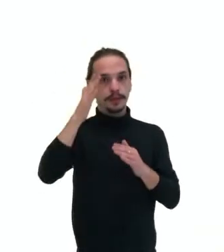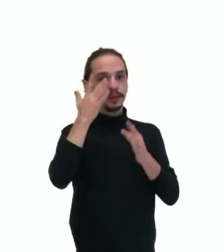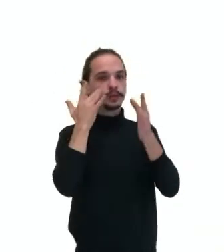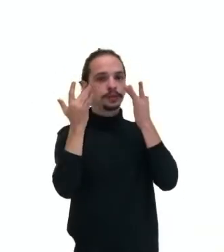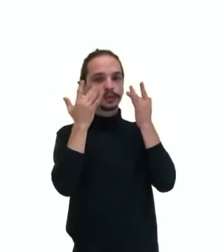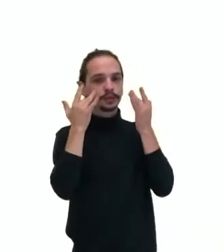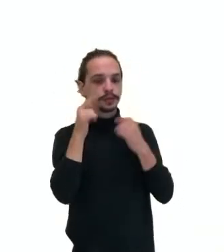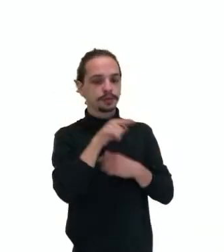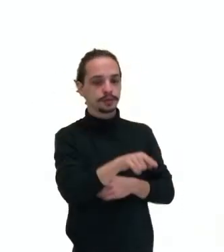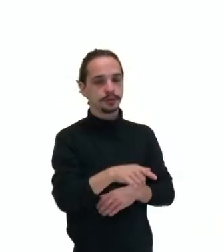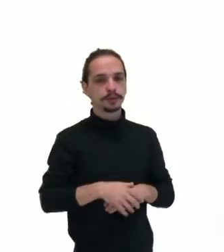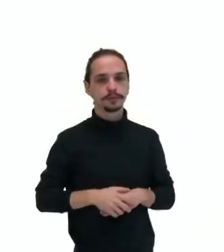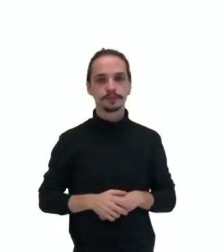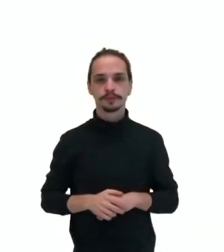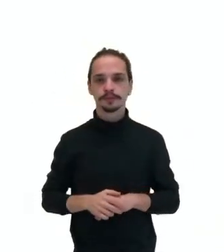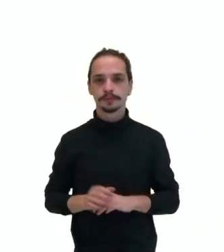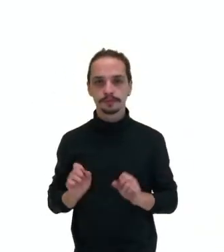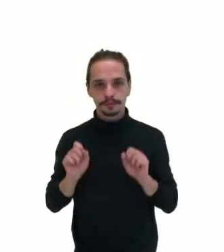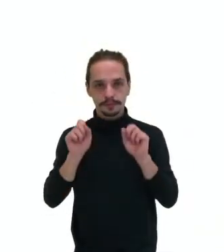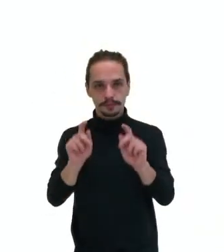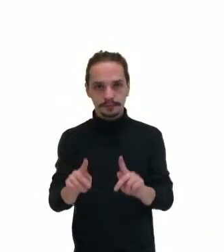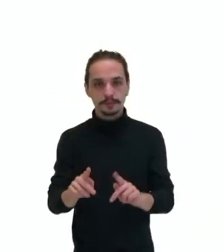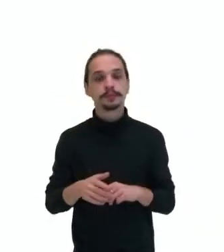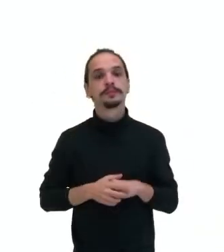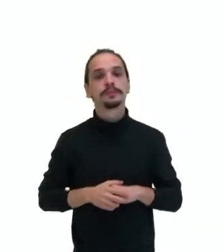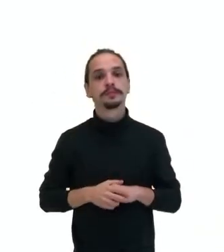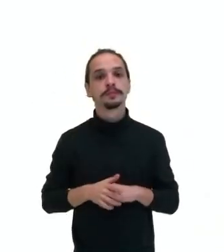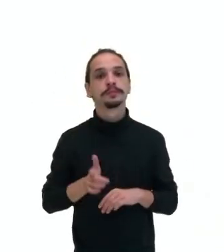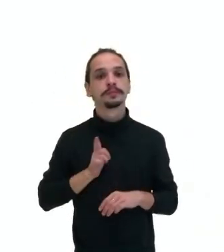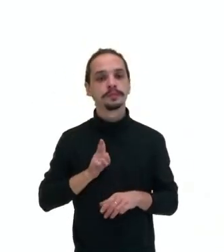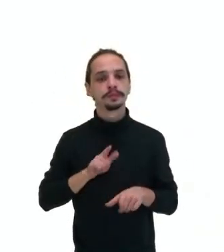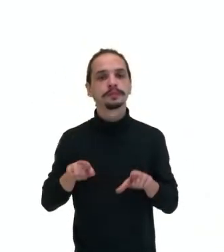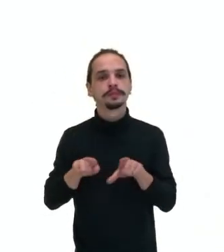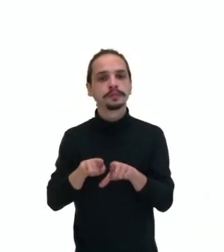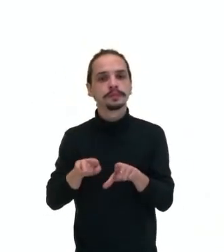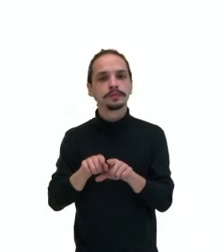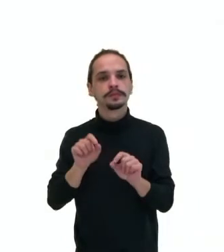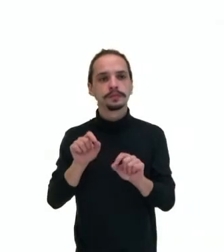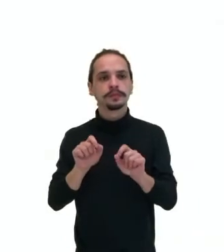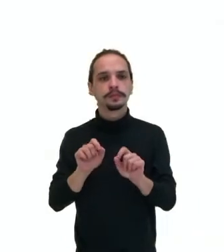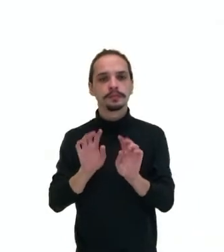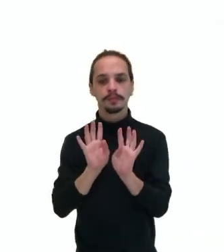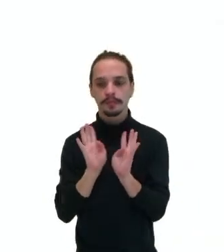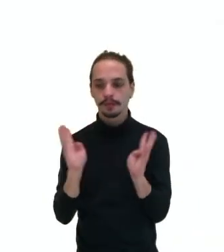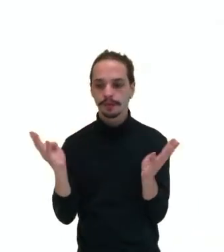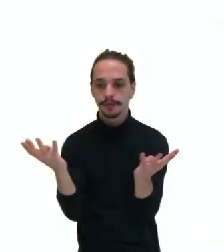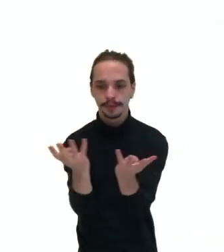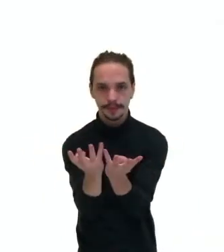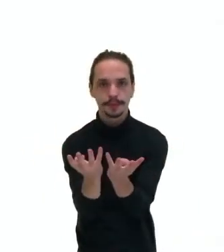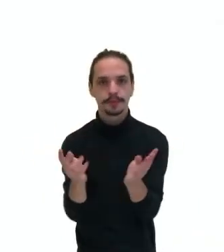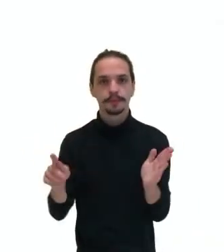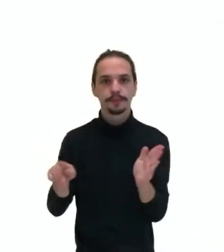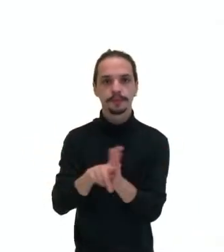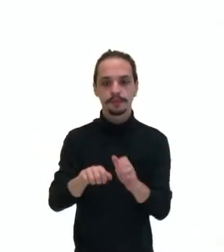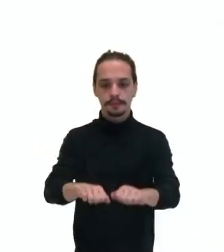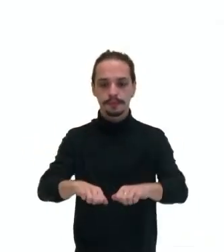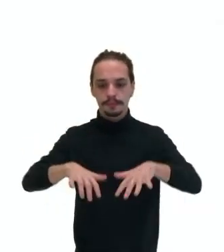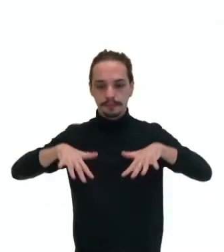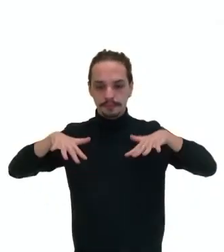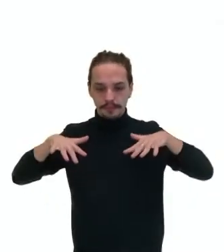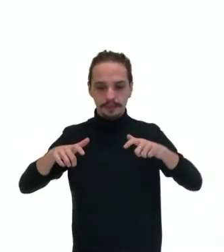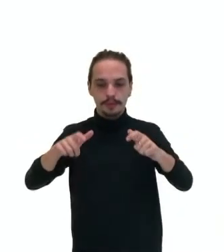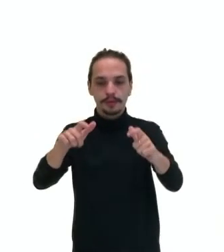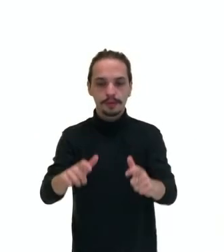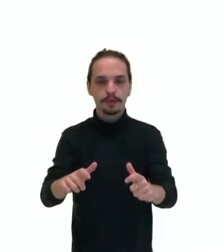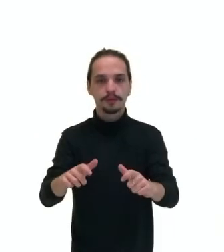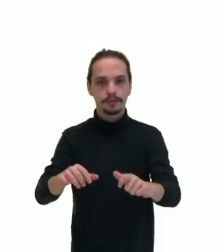ali no teatro romano, tá bom? Lembrando que tinha a questão do teatro de arena, né, a plateia ao redor, o palco ali